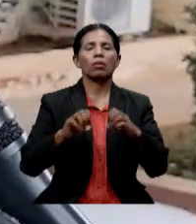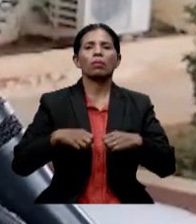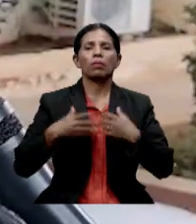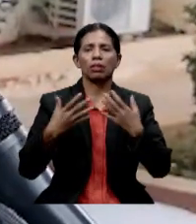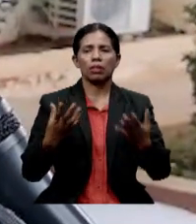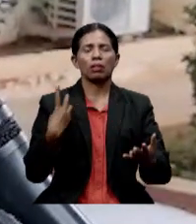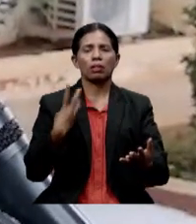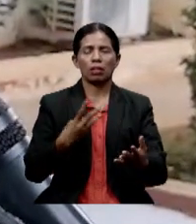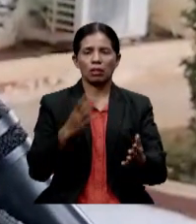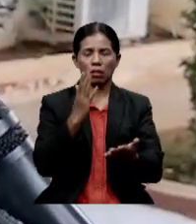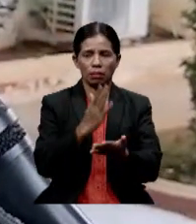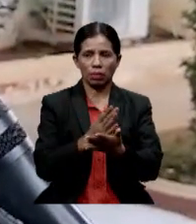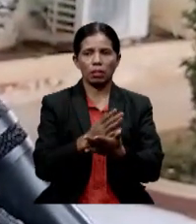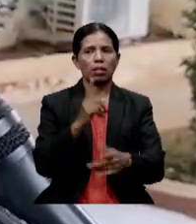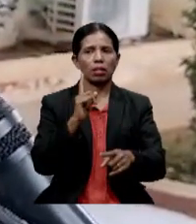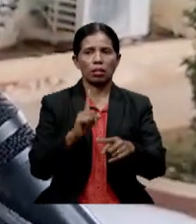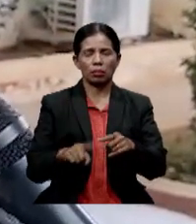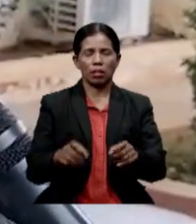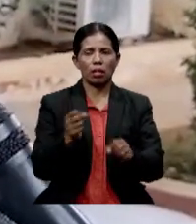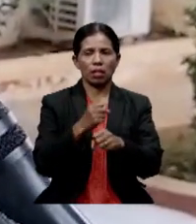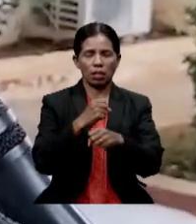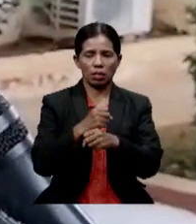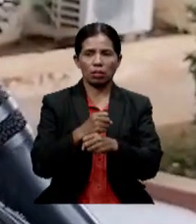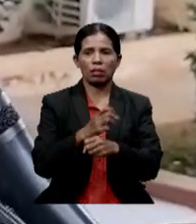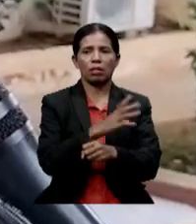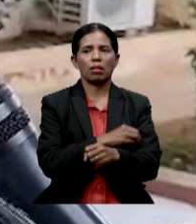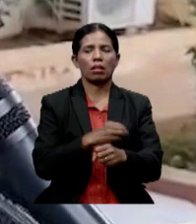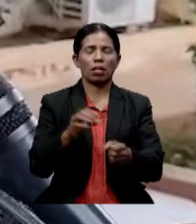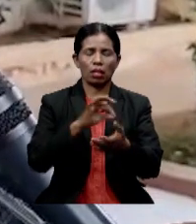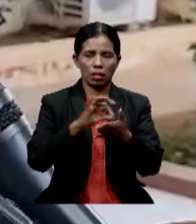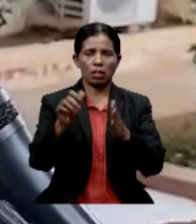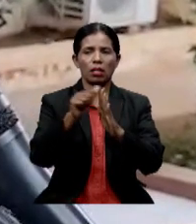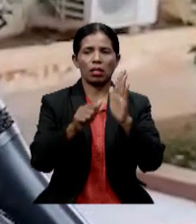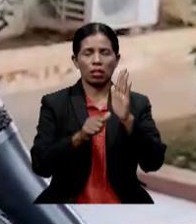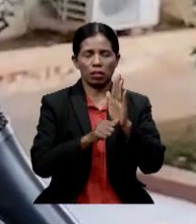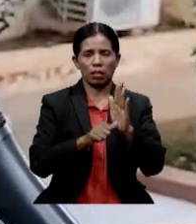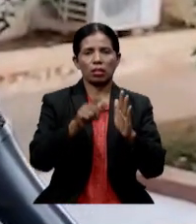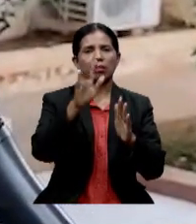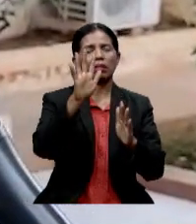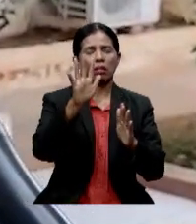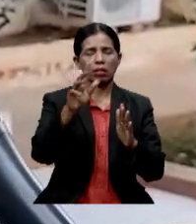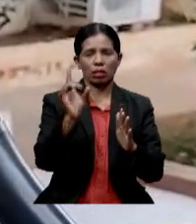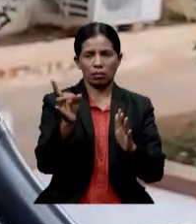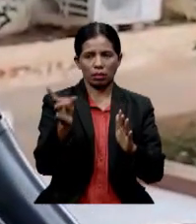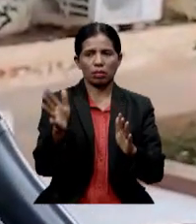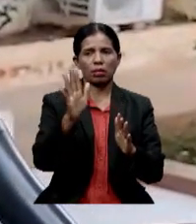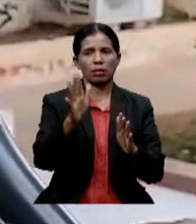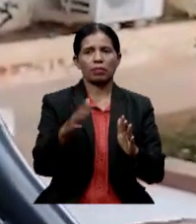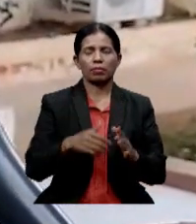halo prevenção e level hala com objeto e vem que previsto e artigo 183 código processo